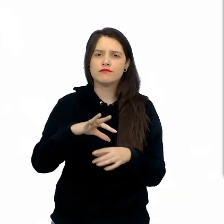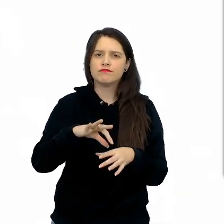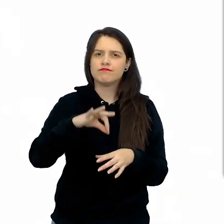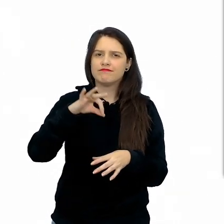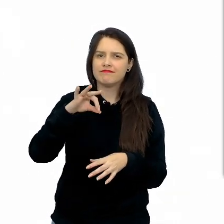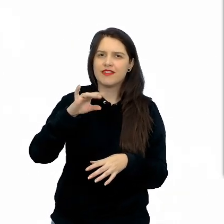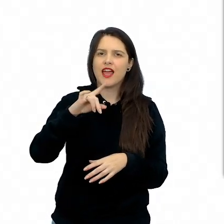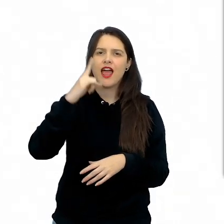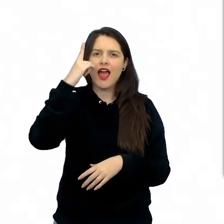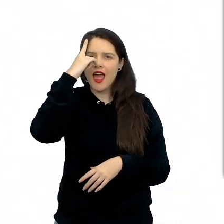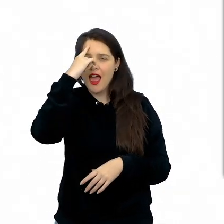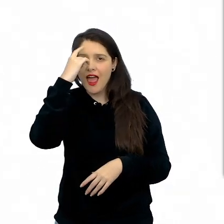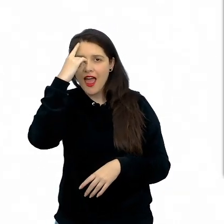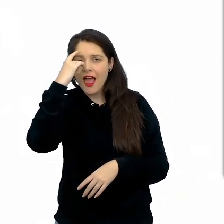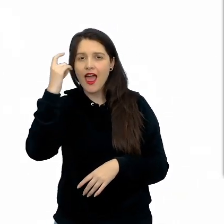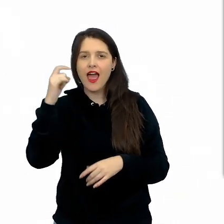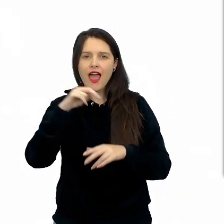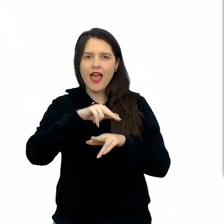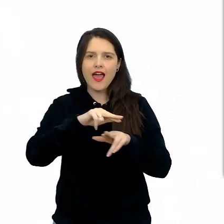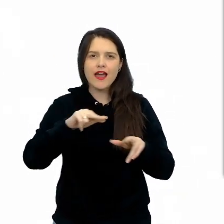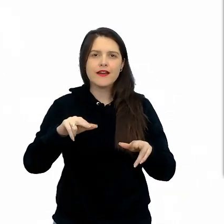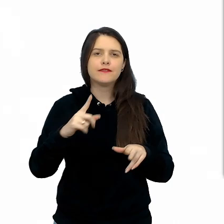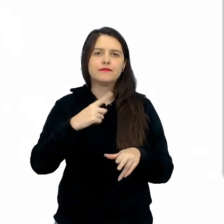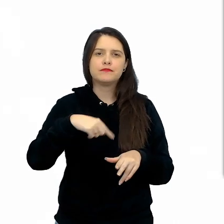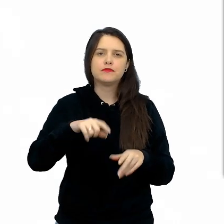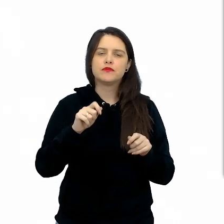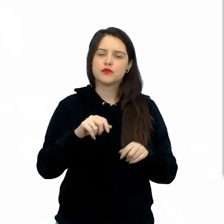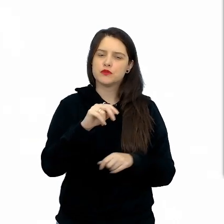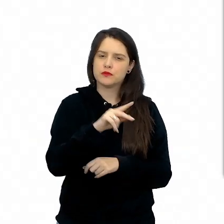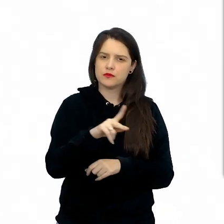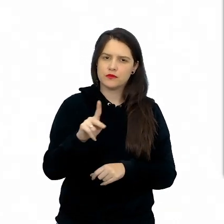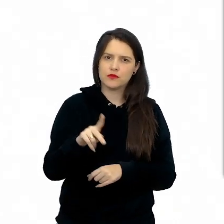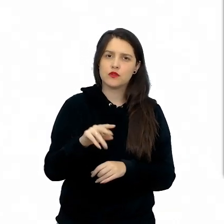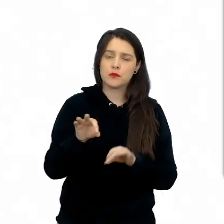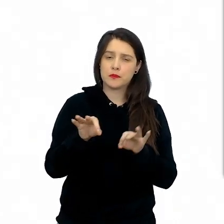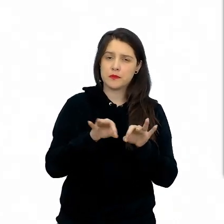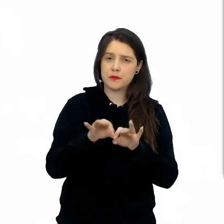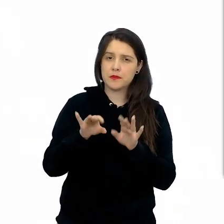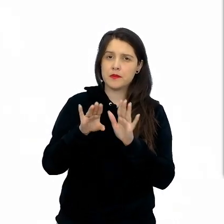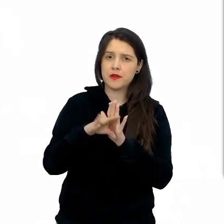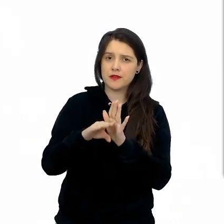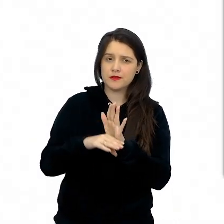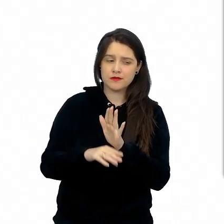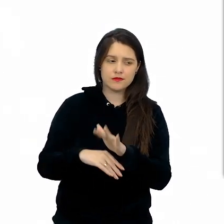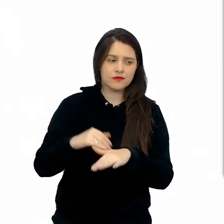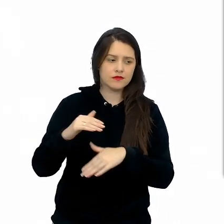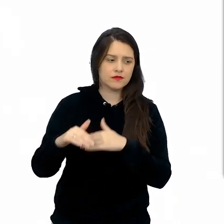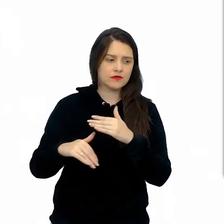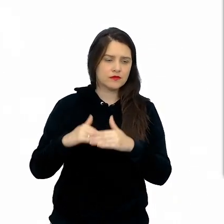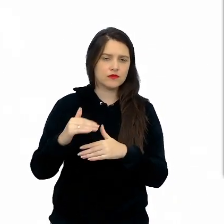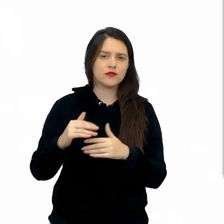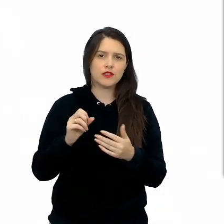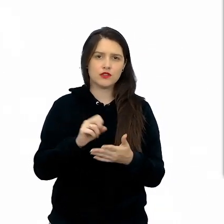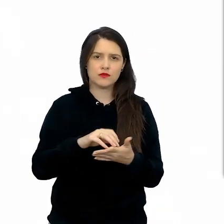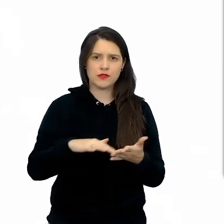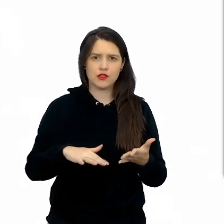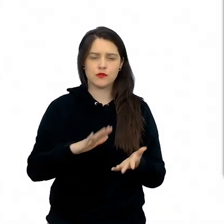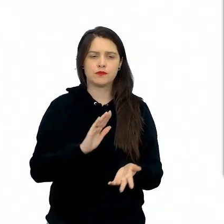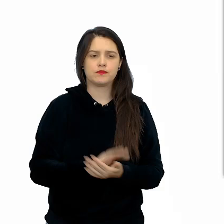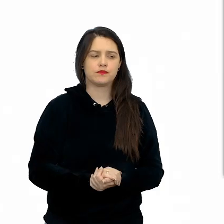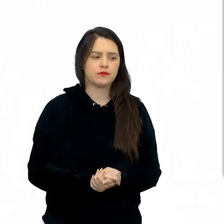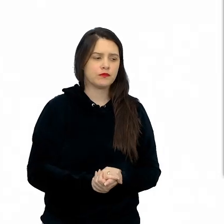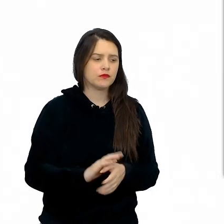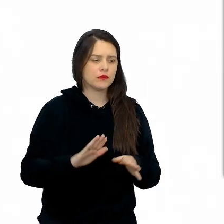né, dar ideias e sugestões para vocês, professores, planejarem o desenvolvimento da sequência de atividades.